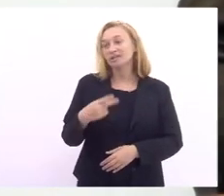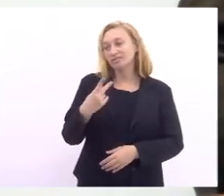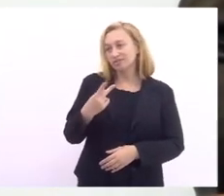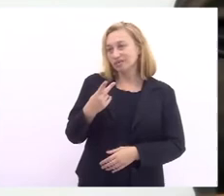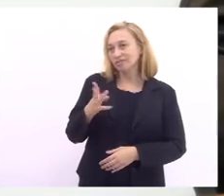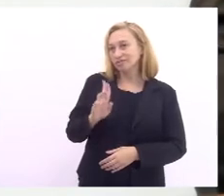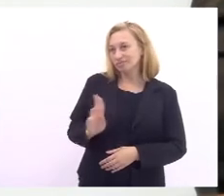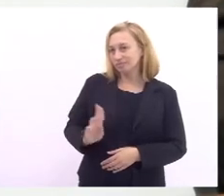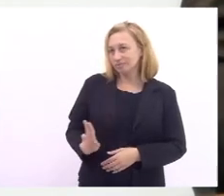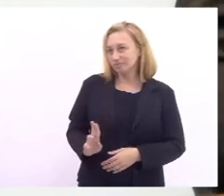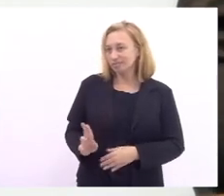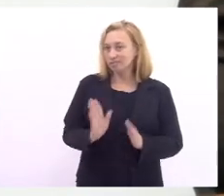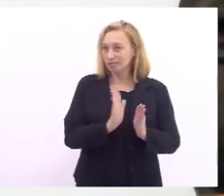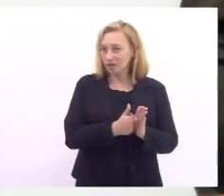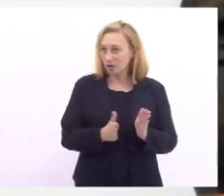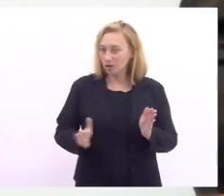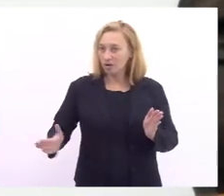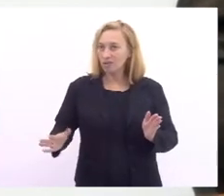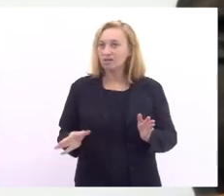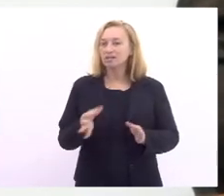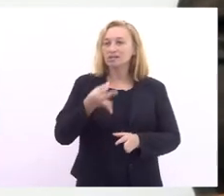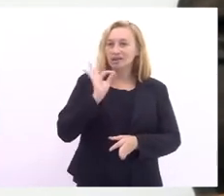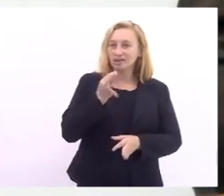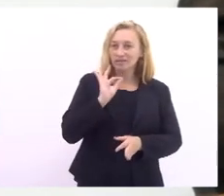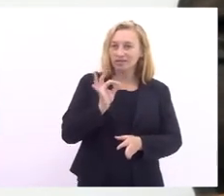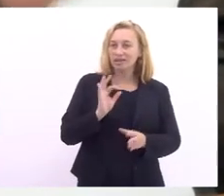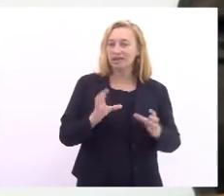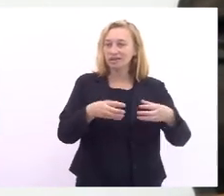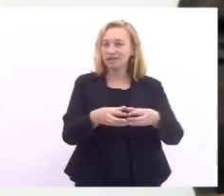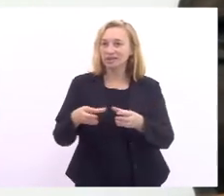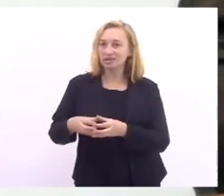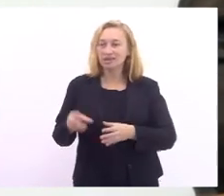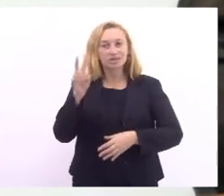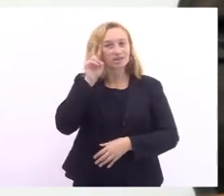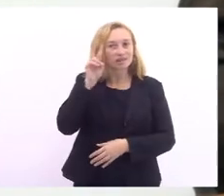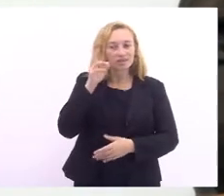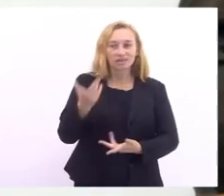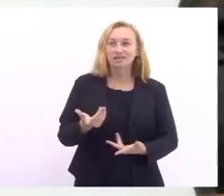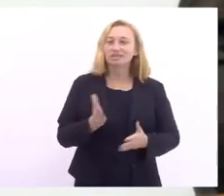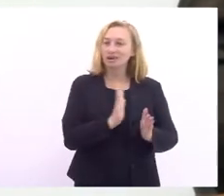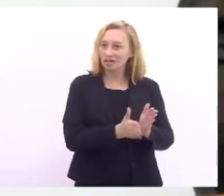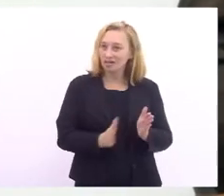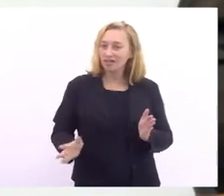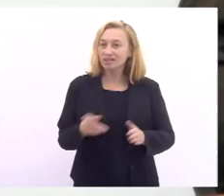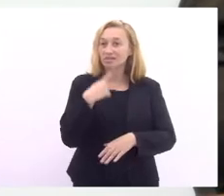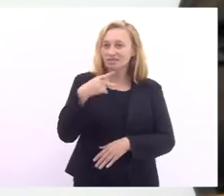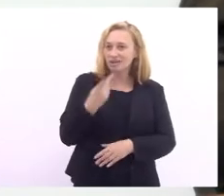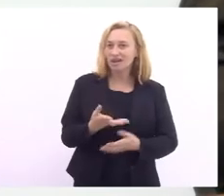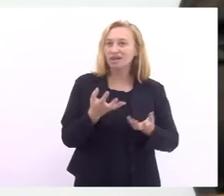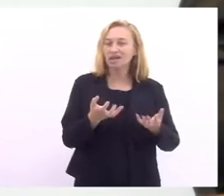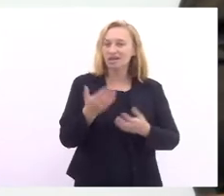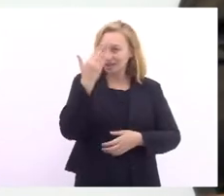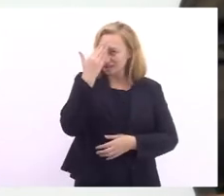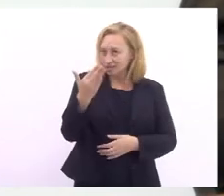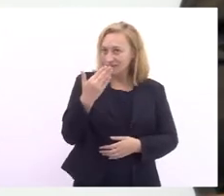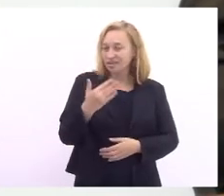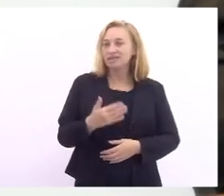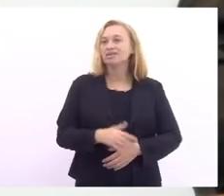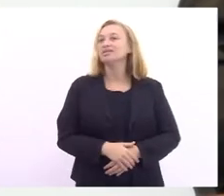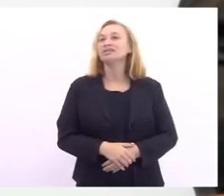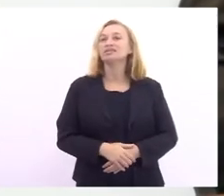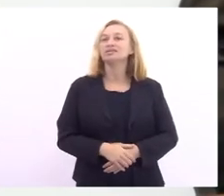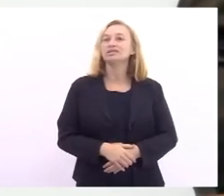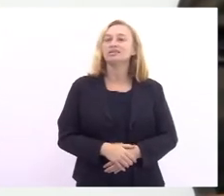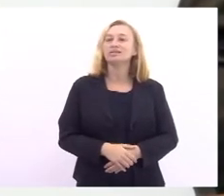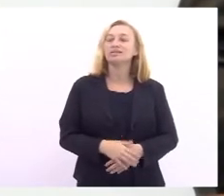Não realmente pela ordem do Café da equipe que a gente faz toda segunda-feira não tem uma ordem de fala então é Larissa tenho que agradecer muito eu sempre o